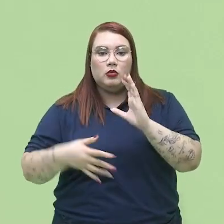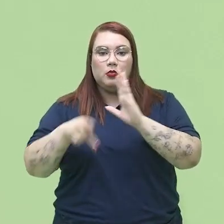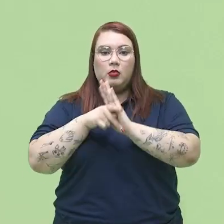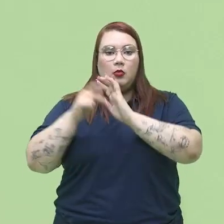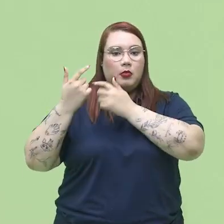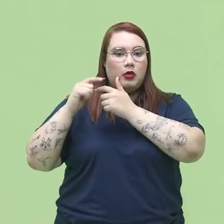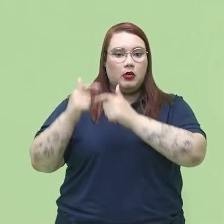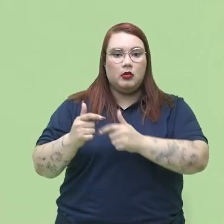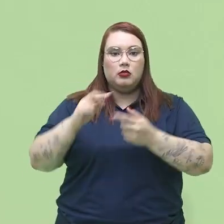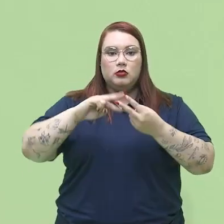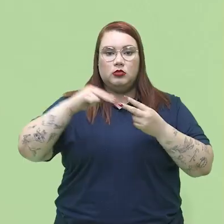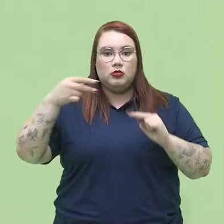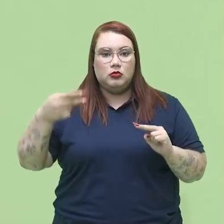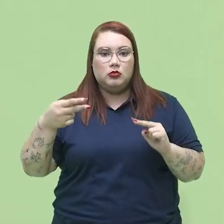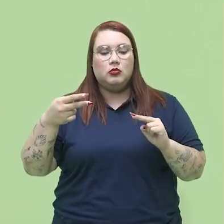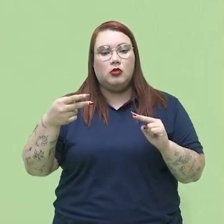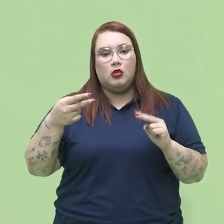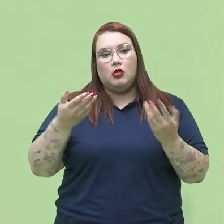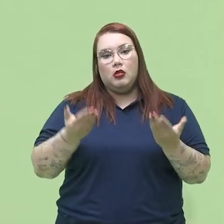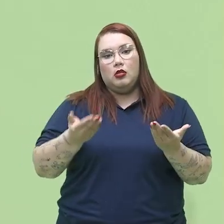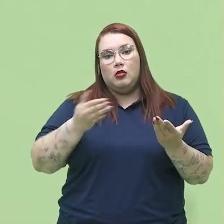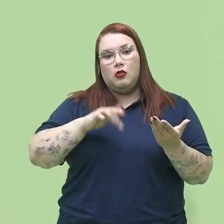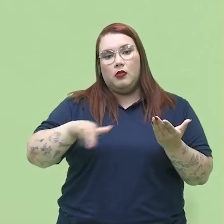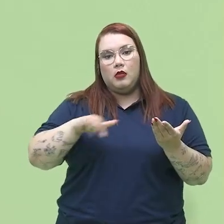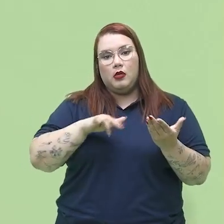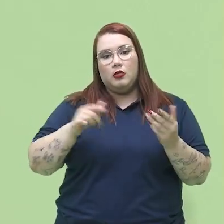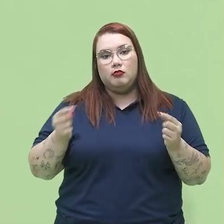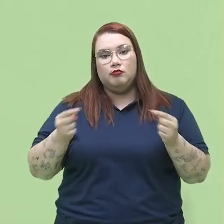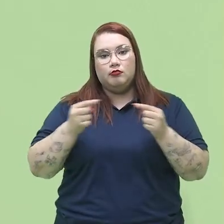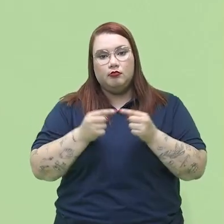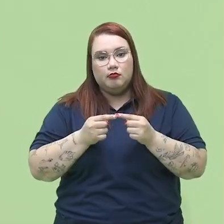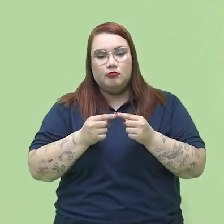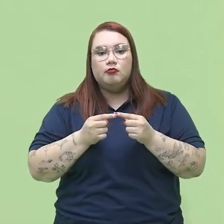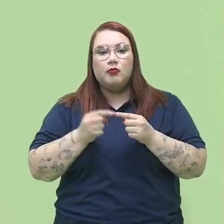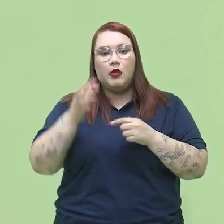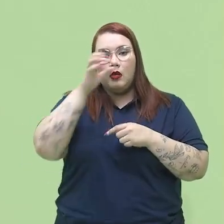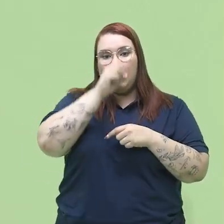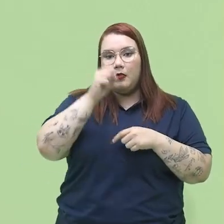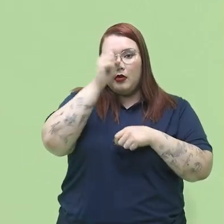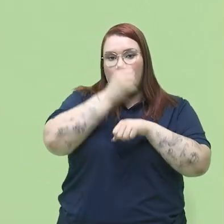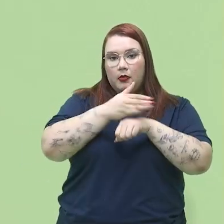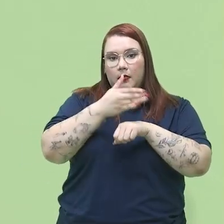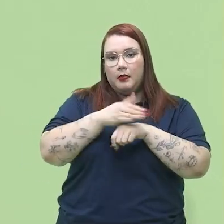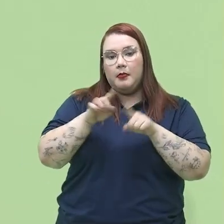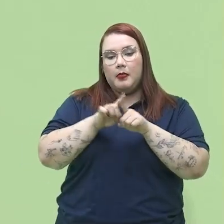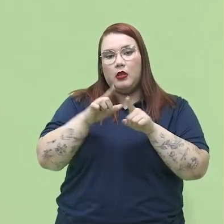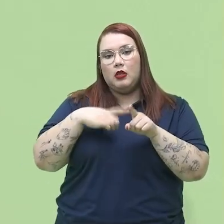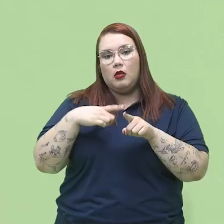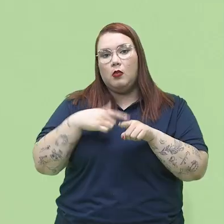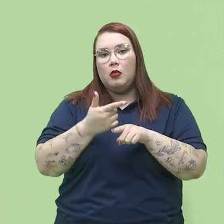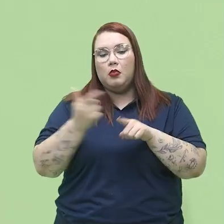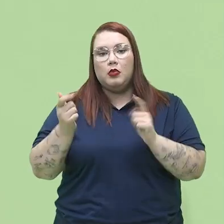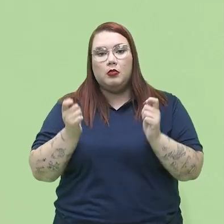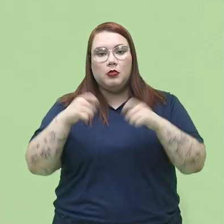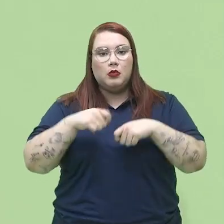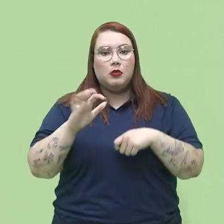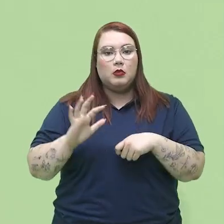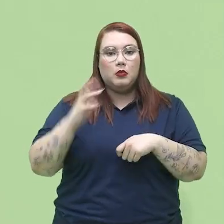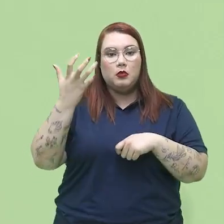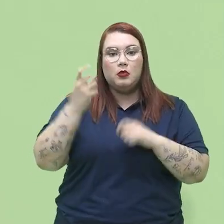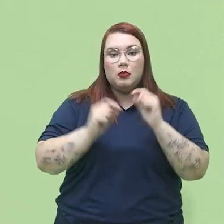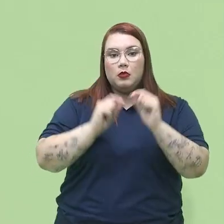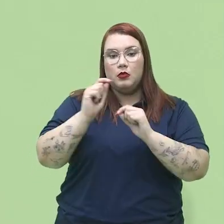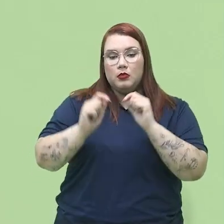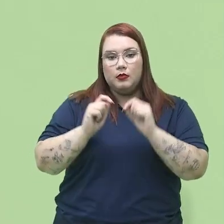não é tão legal a gente, quando está aprendendo na prática, mas é uma outra possibilidade de acontecer, né? Que são